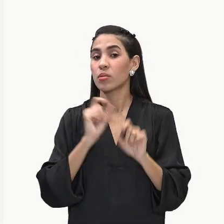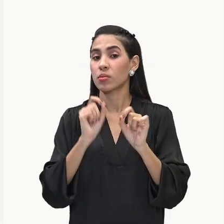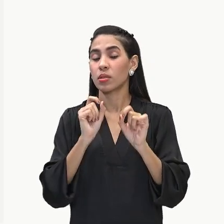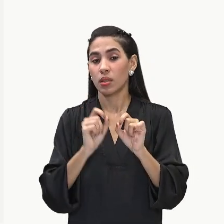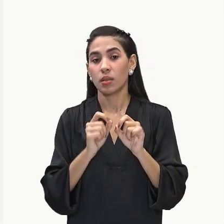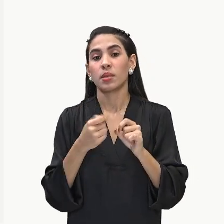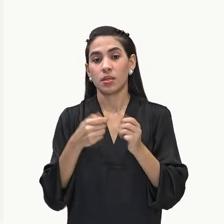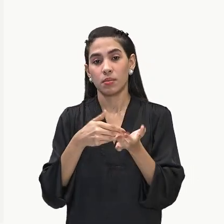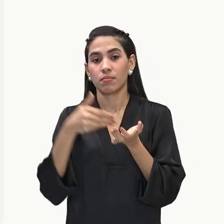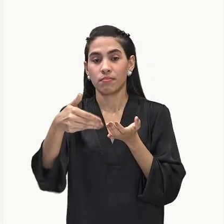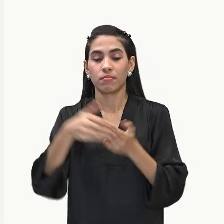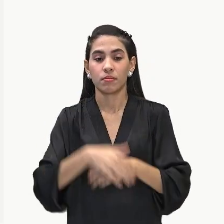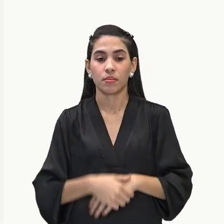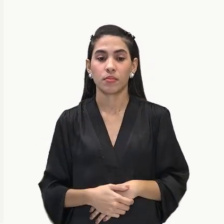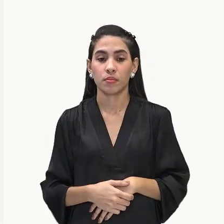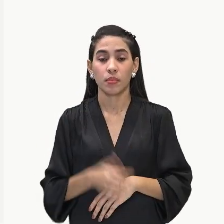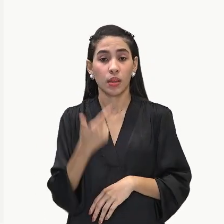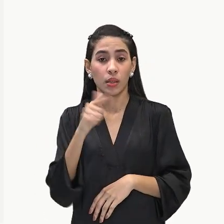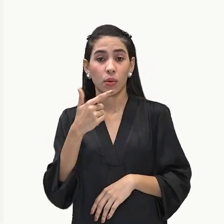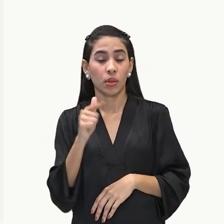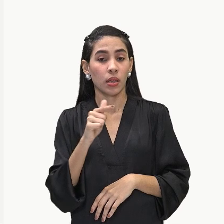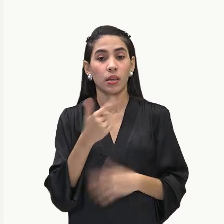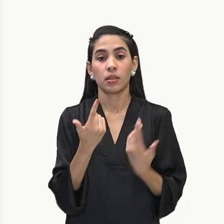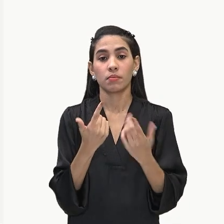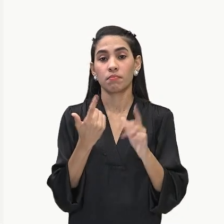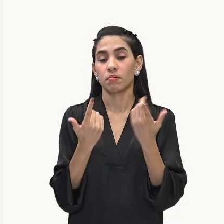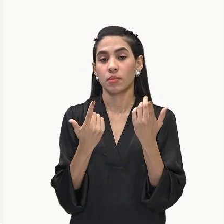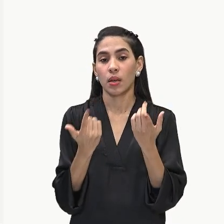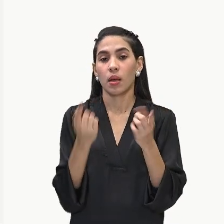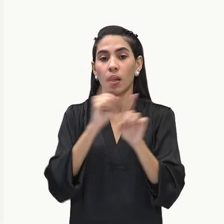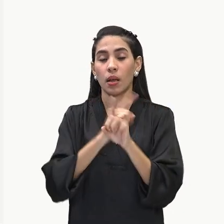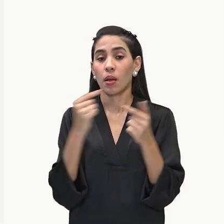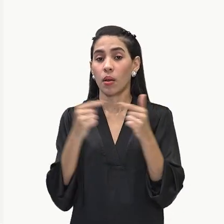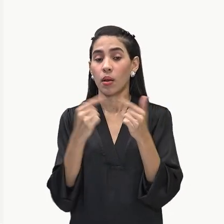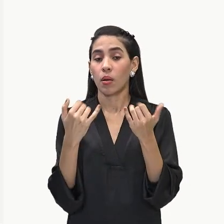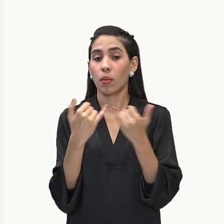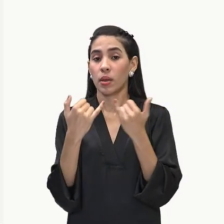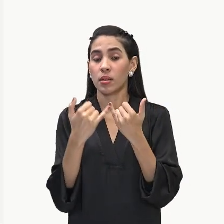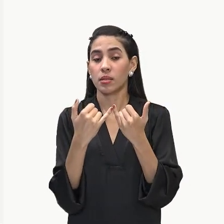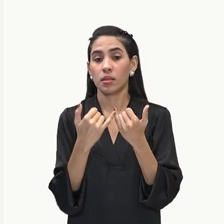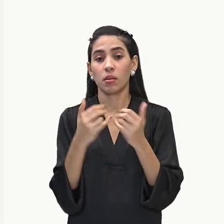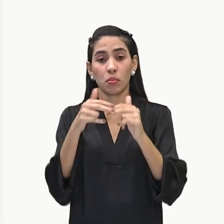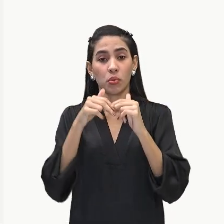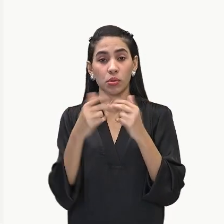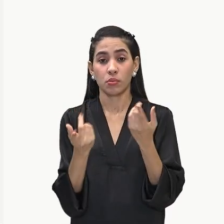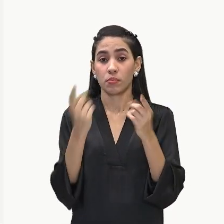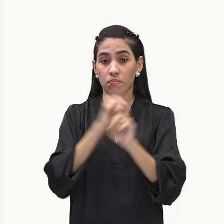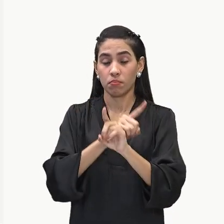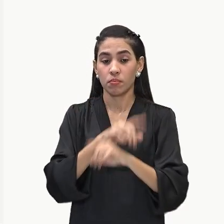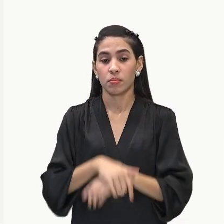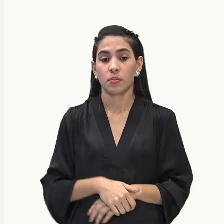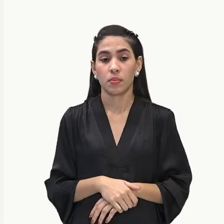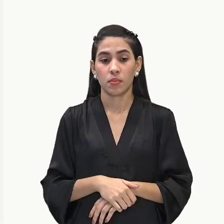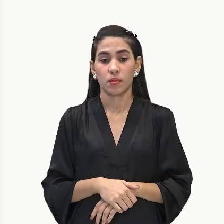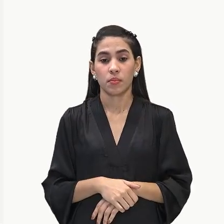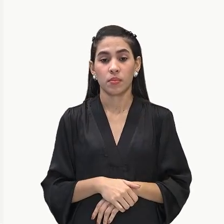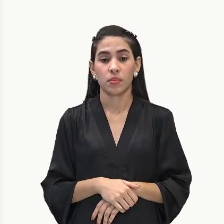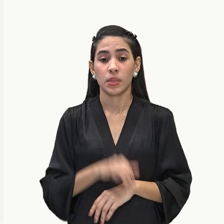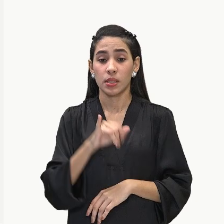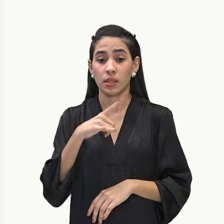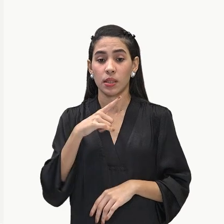resolver. Então, não tem termo semelhante, nós vamos trabalhar aí com a operação inversa. Quando eu tenho